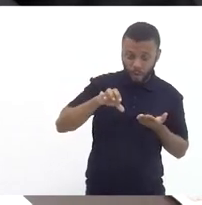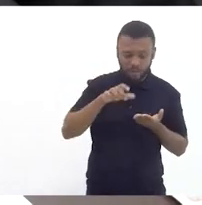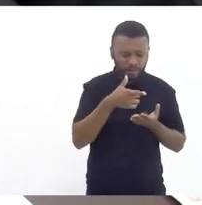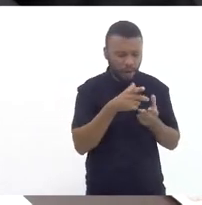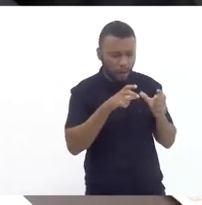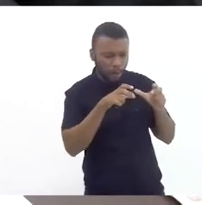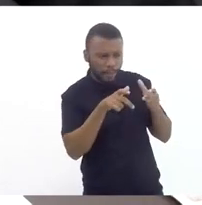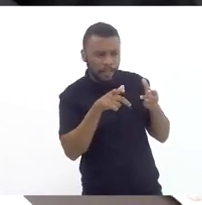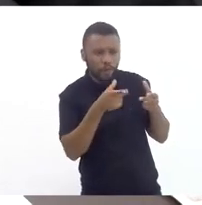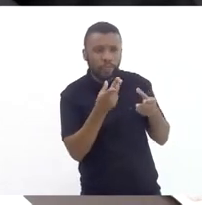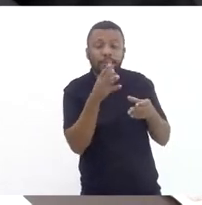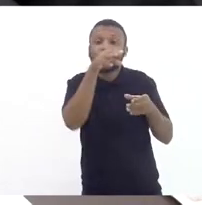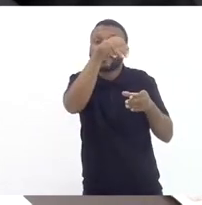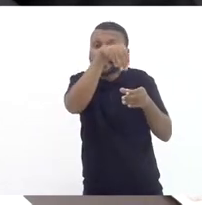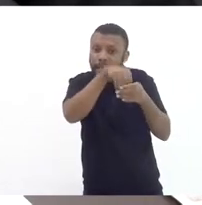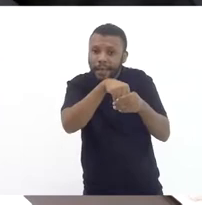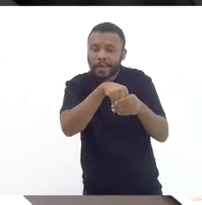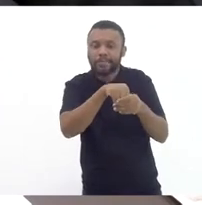Uma comissão interna,